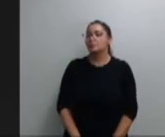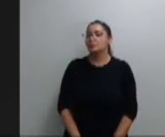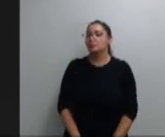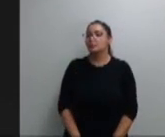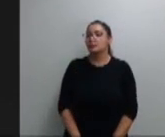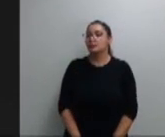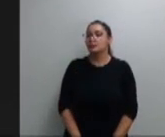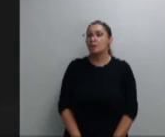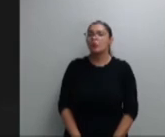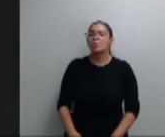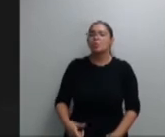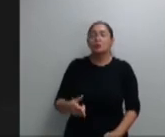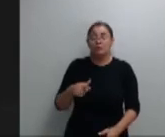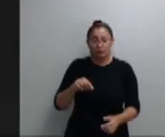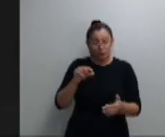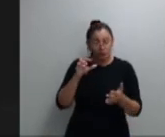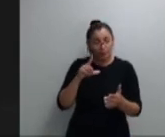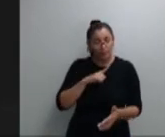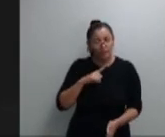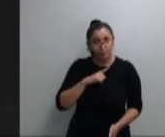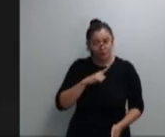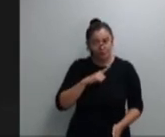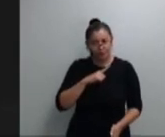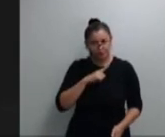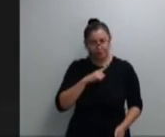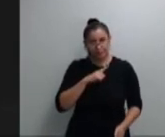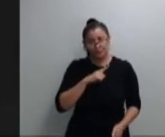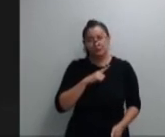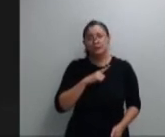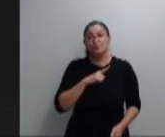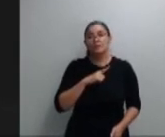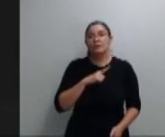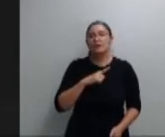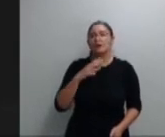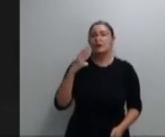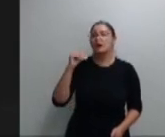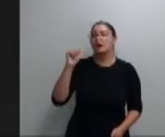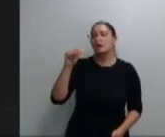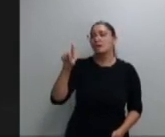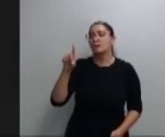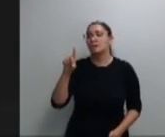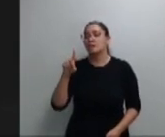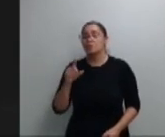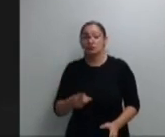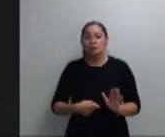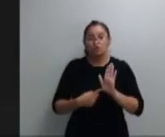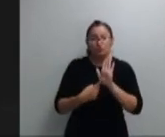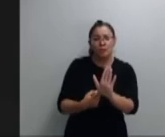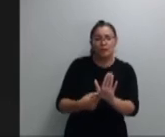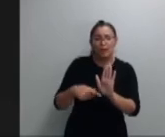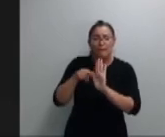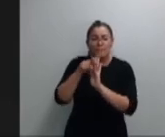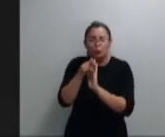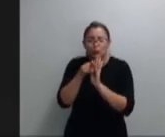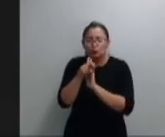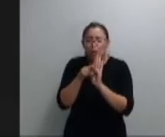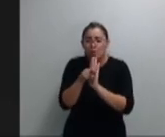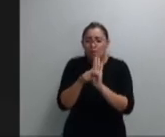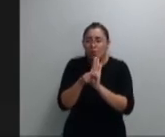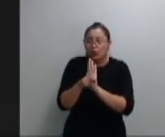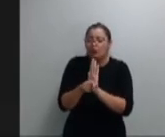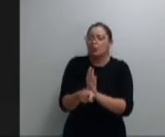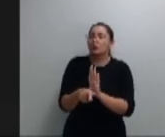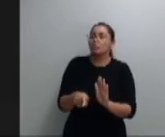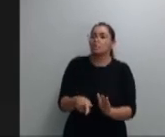consiga o seguinte os atos de que trata o caput deverão ser apresentados para exame previamente ou no prazo máximo